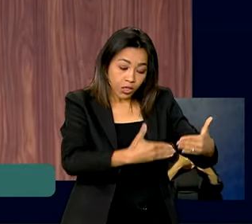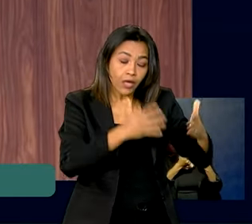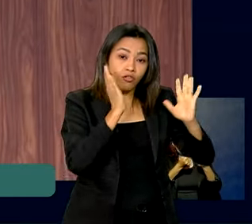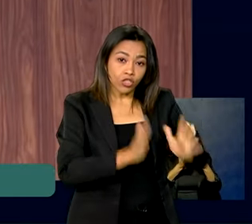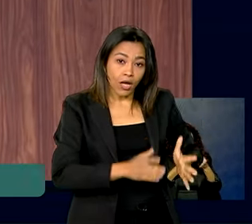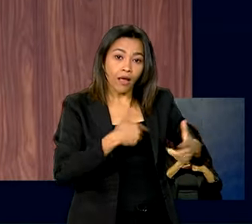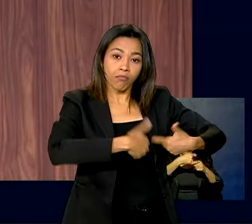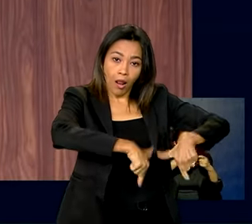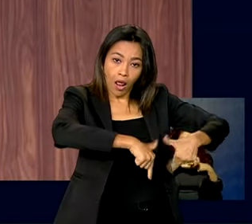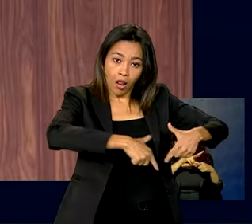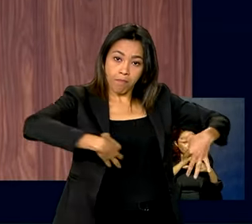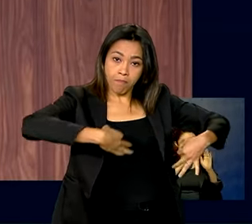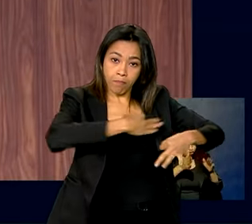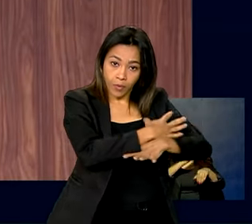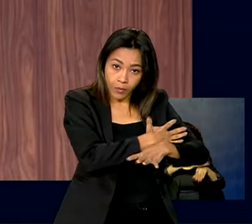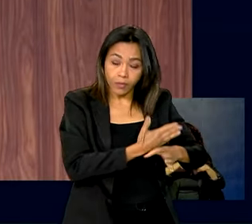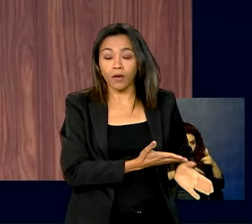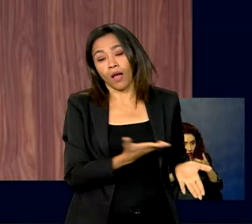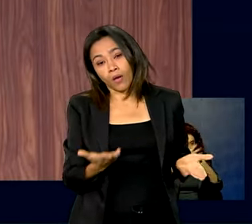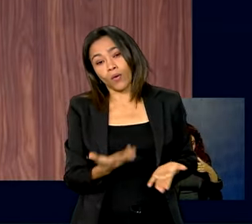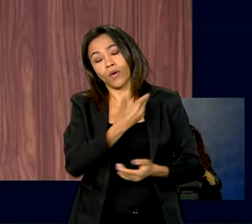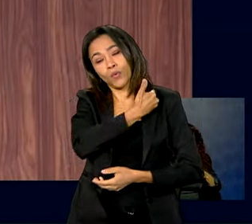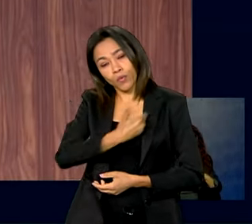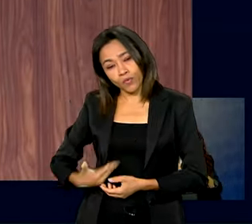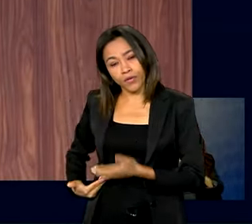o seu trabalho agora sob o comando já do Presidente da República